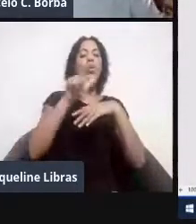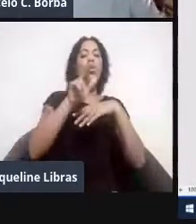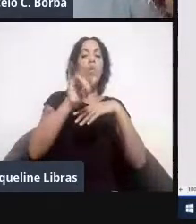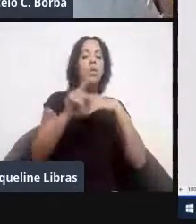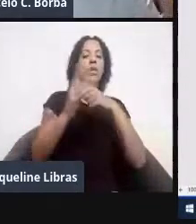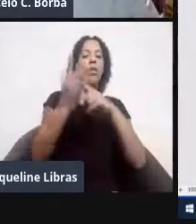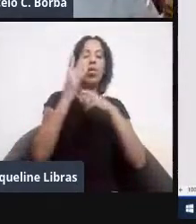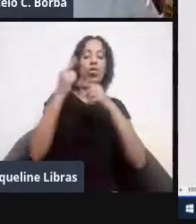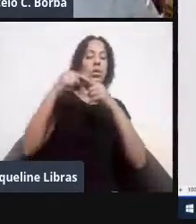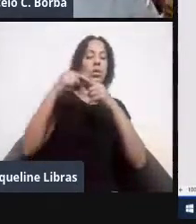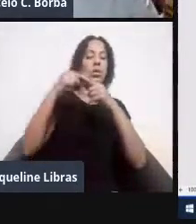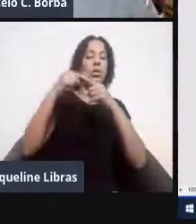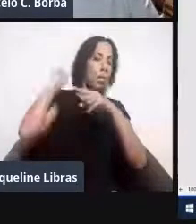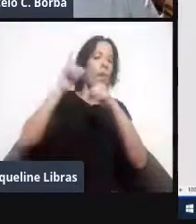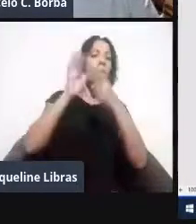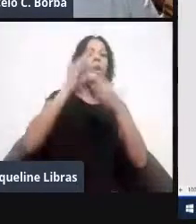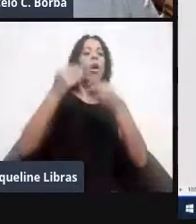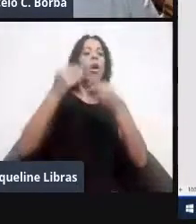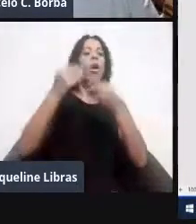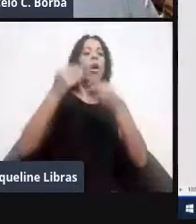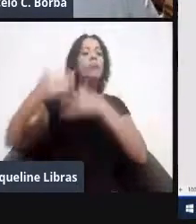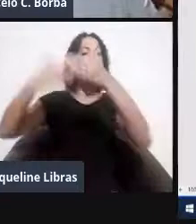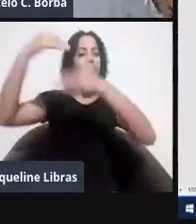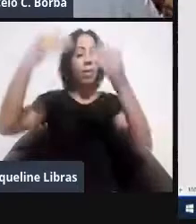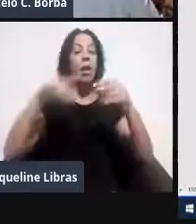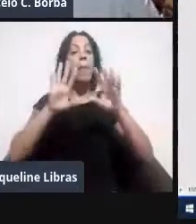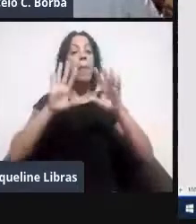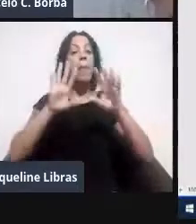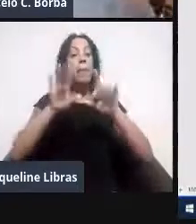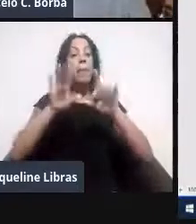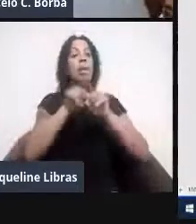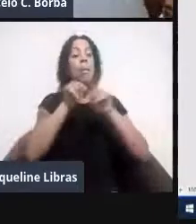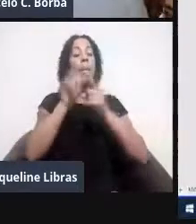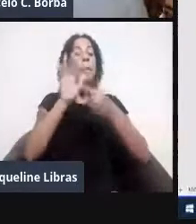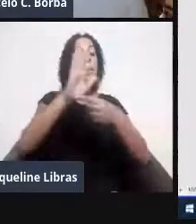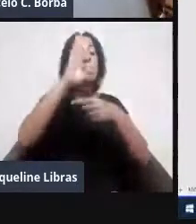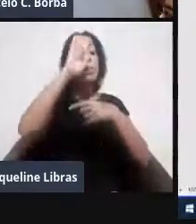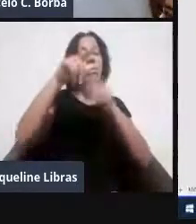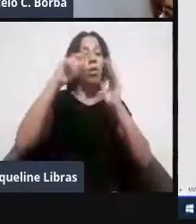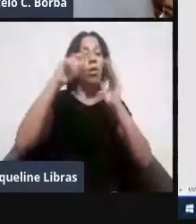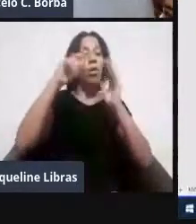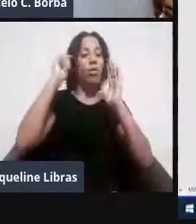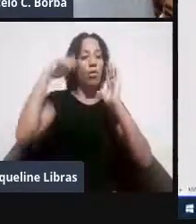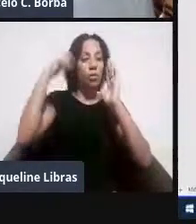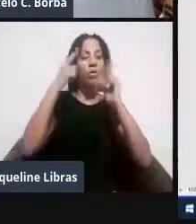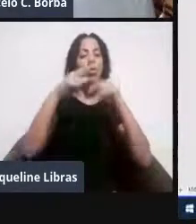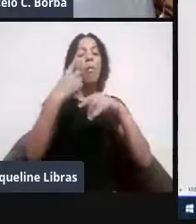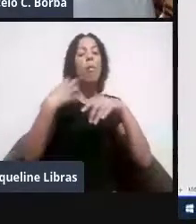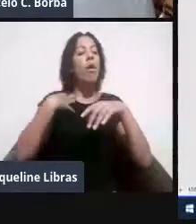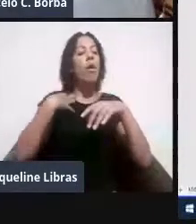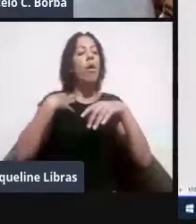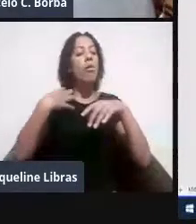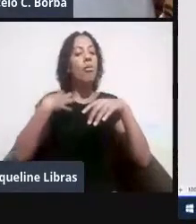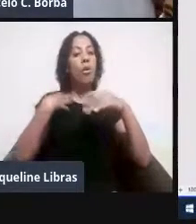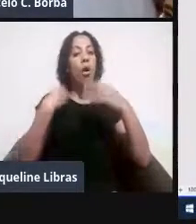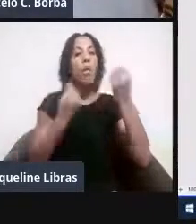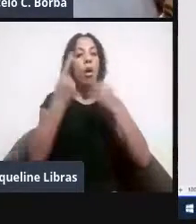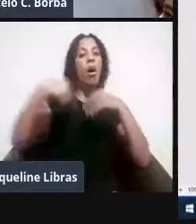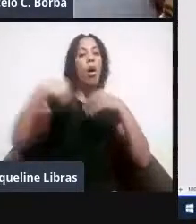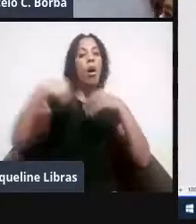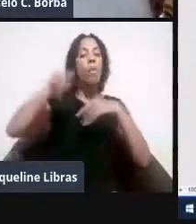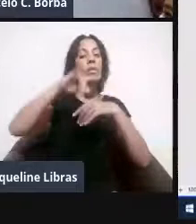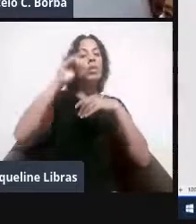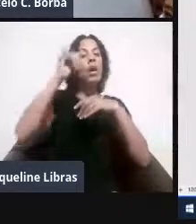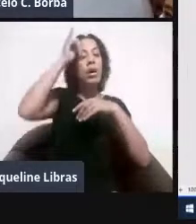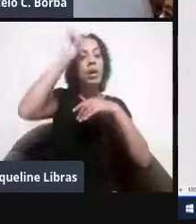essa expressão do aluno em vídeo, como uma forma, inclusive, da gente lidar com questões agora da pandemia. Mas